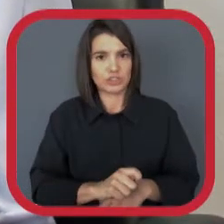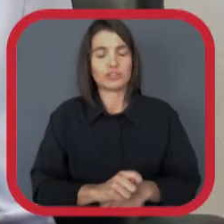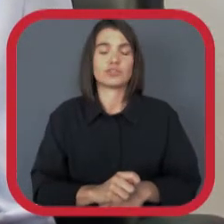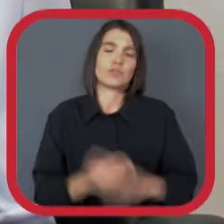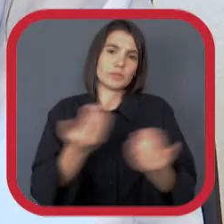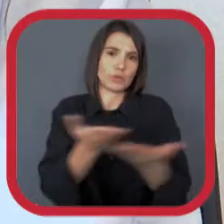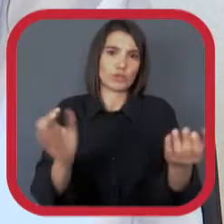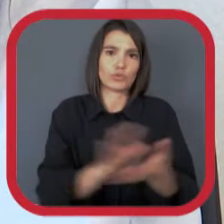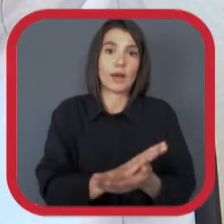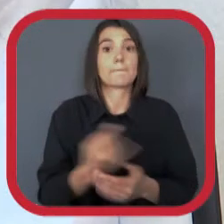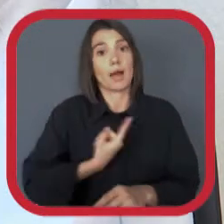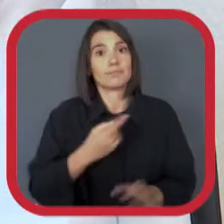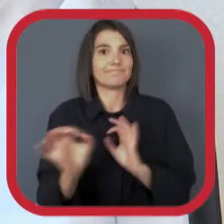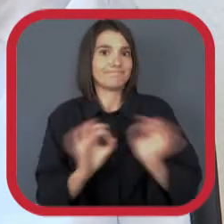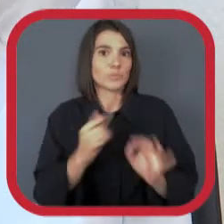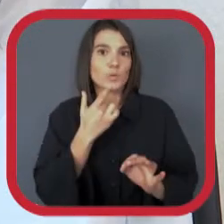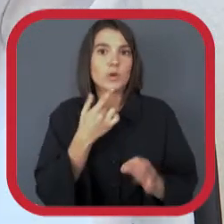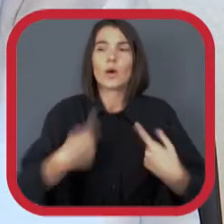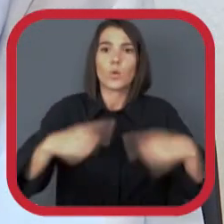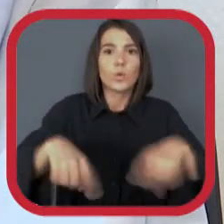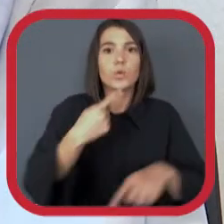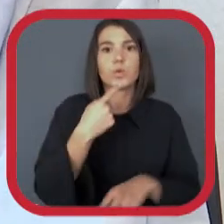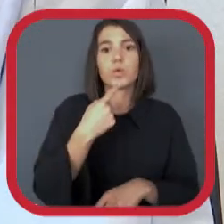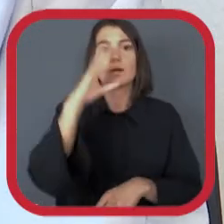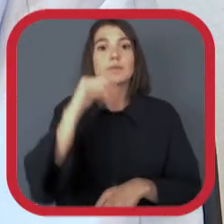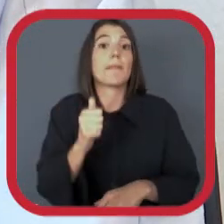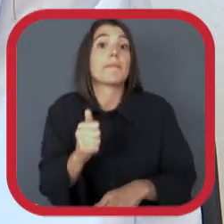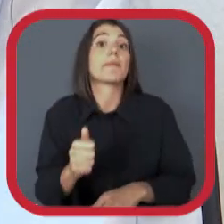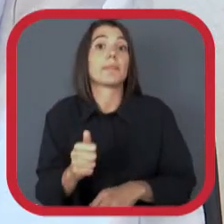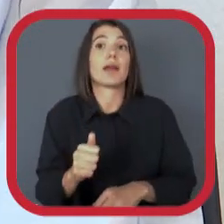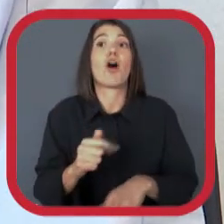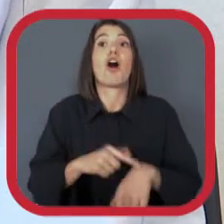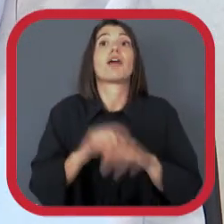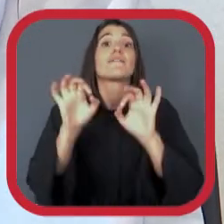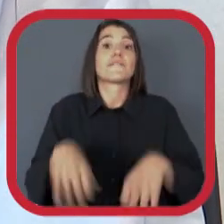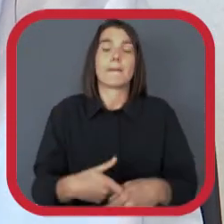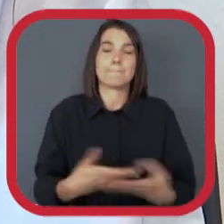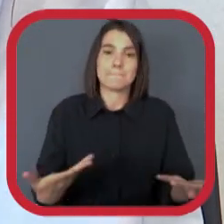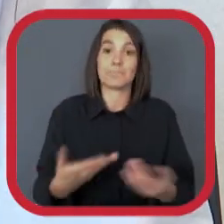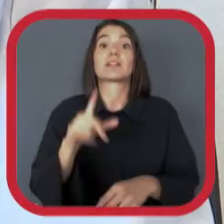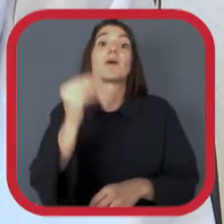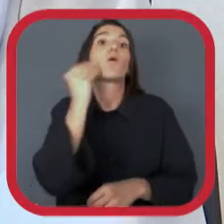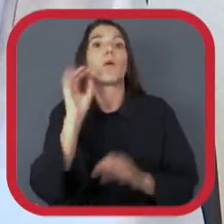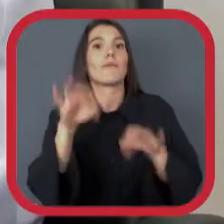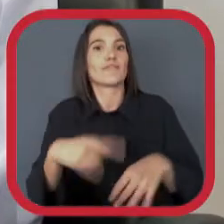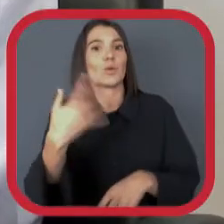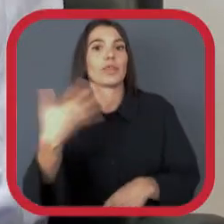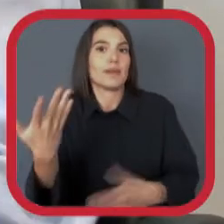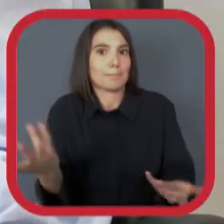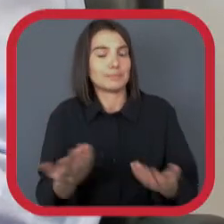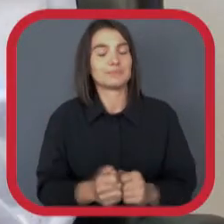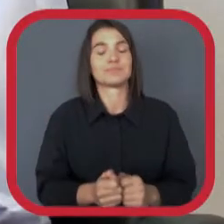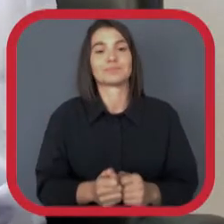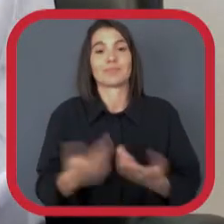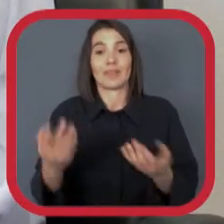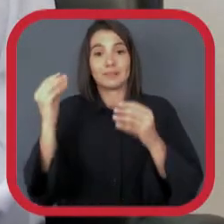grande preparação. Depois há sempre imensas reuniões e nunca se sabe muito bem quando é que o dia acaba. E como é que acaba? Estando